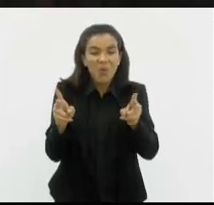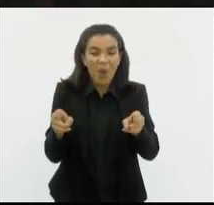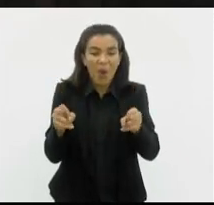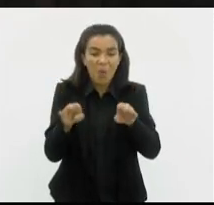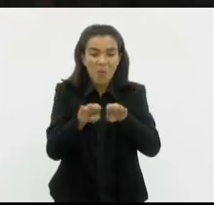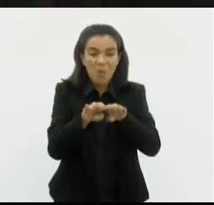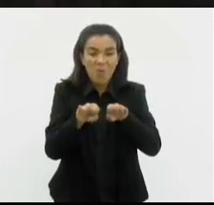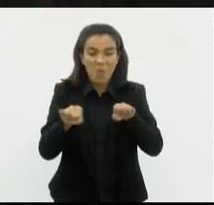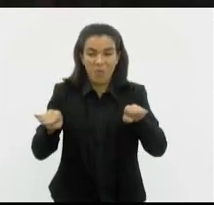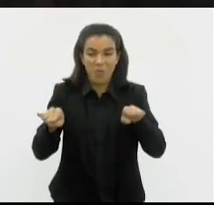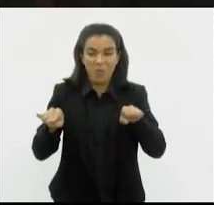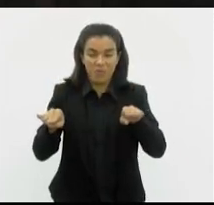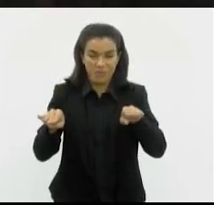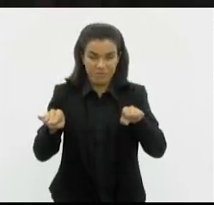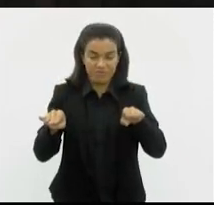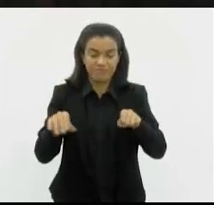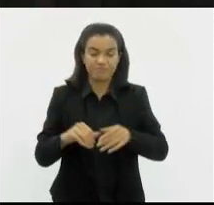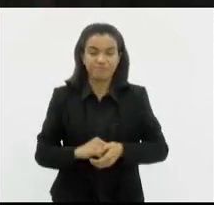estável.